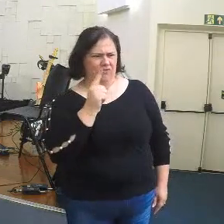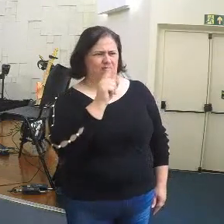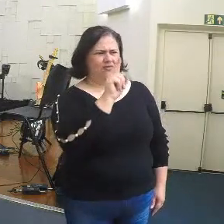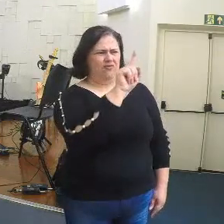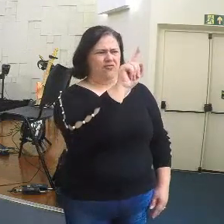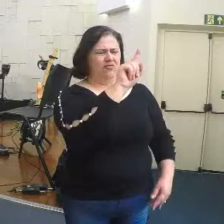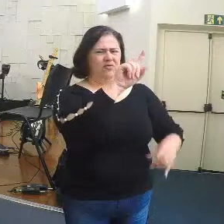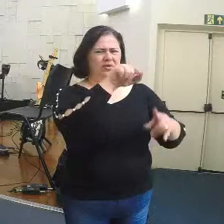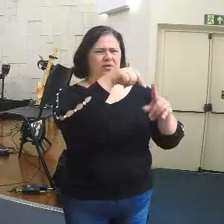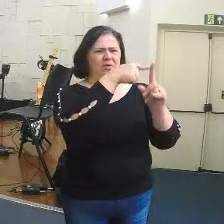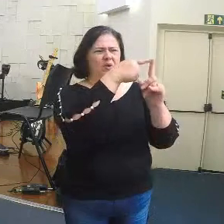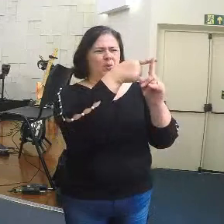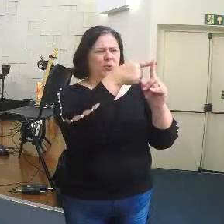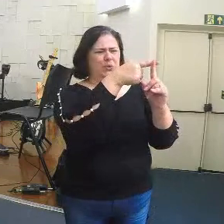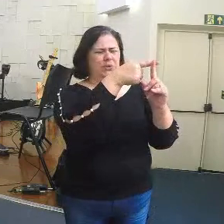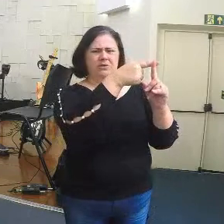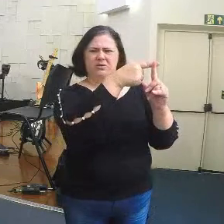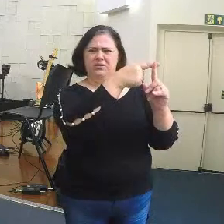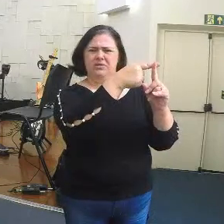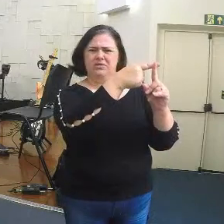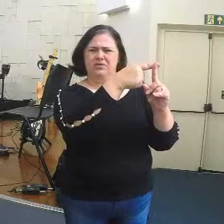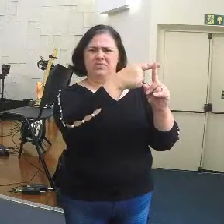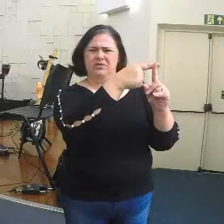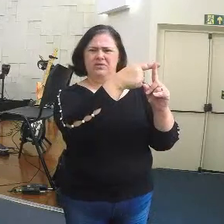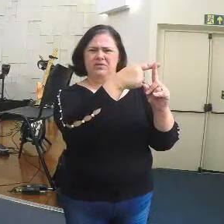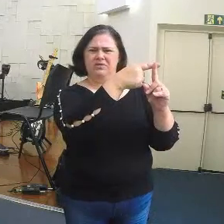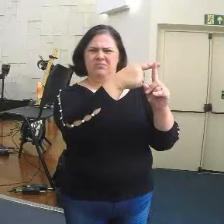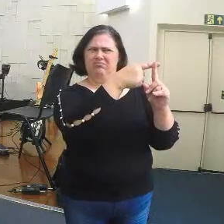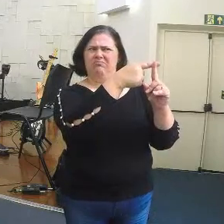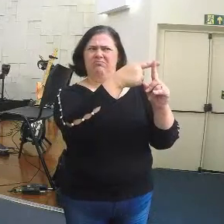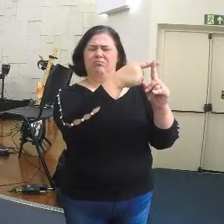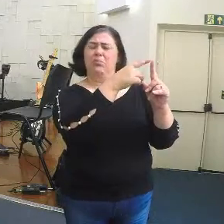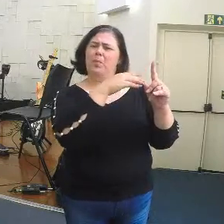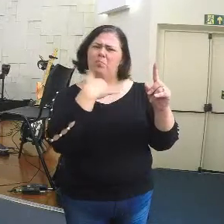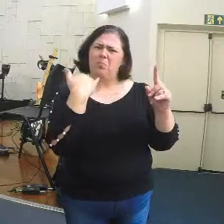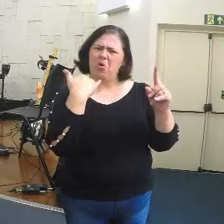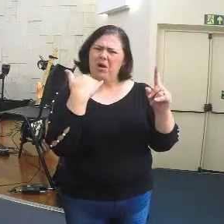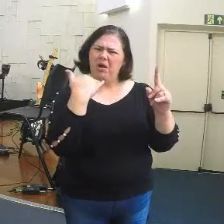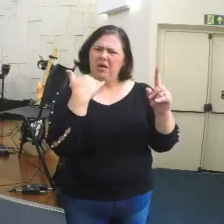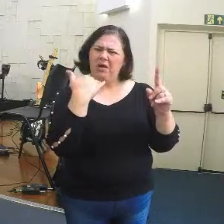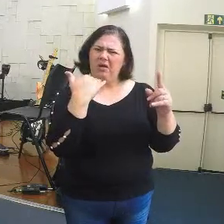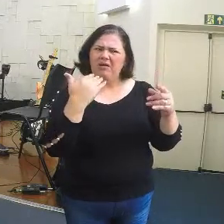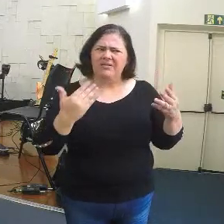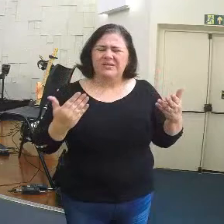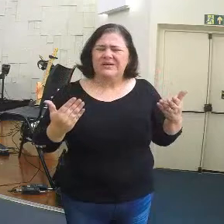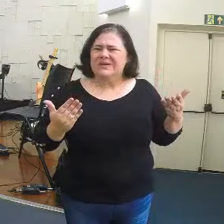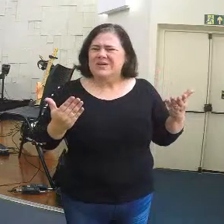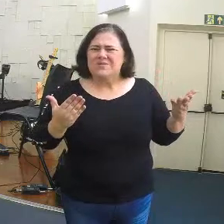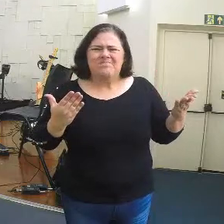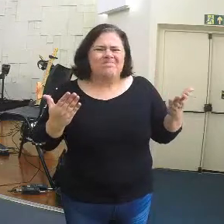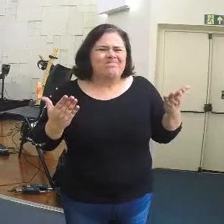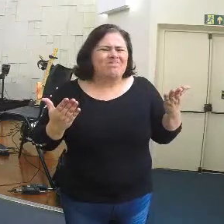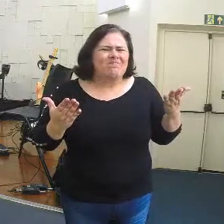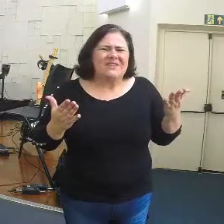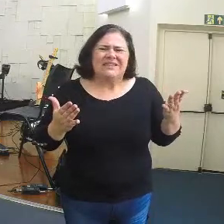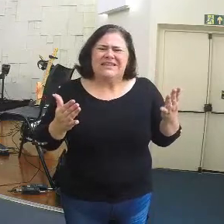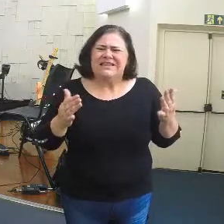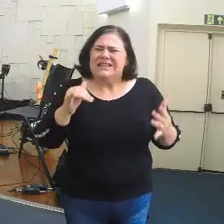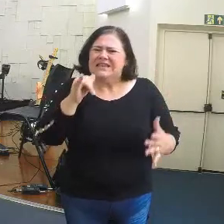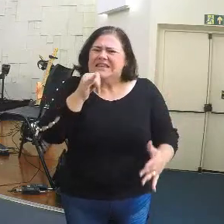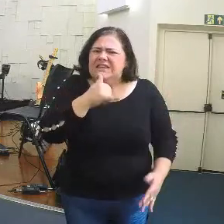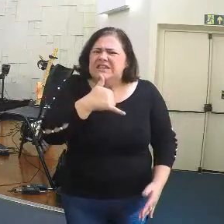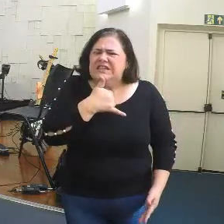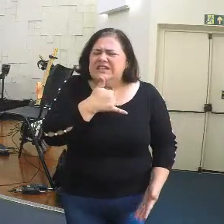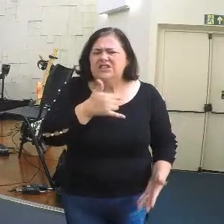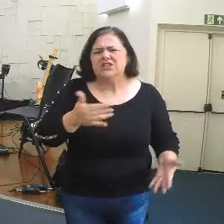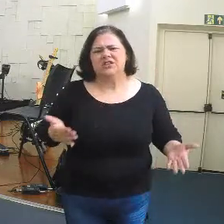é o único que foi gerado, o único que é da sua própria essência, para morrer, e